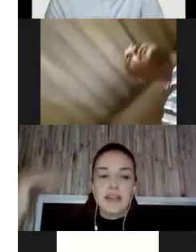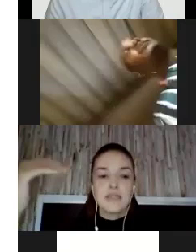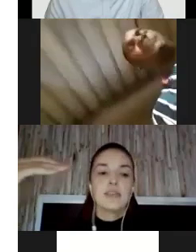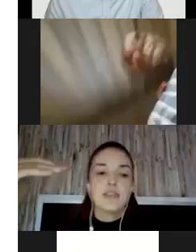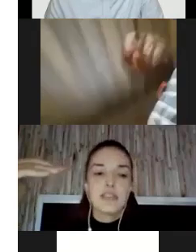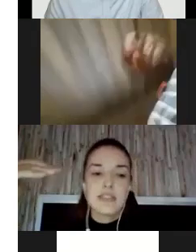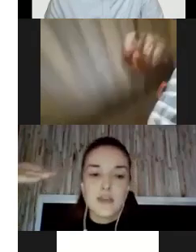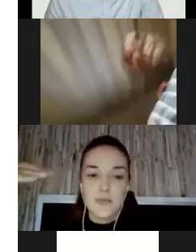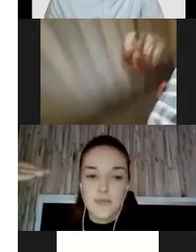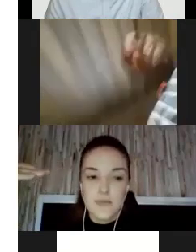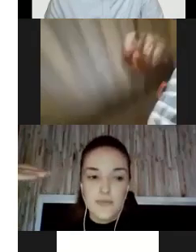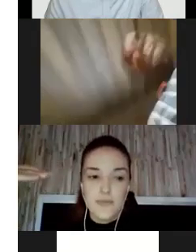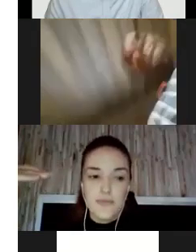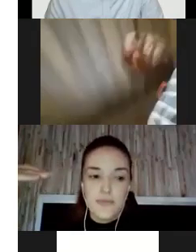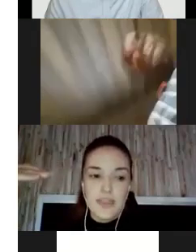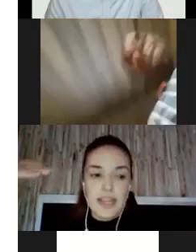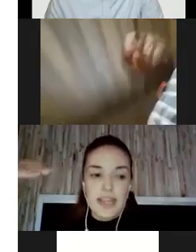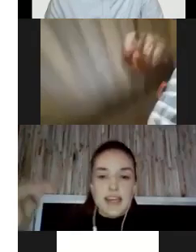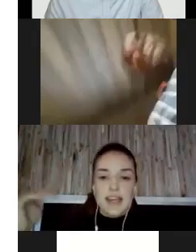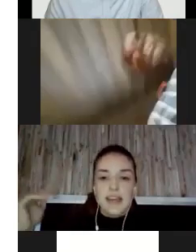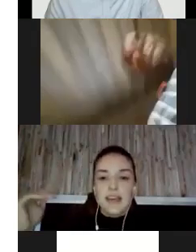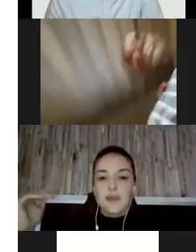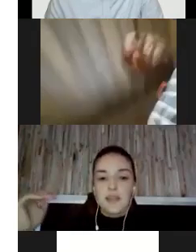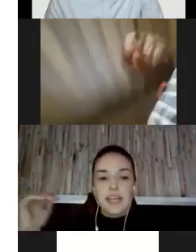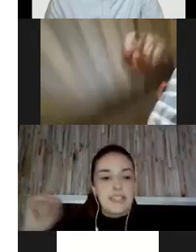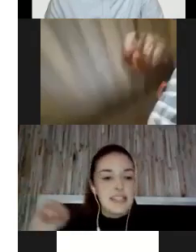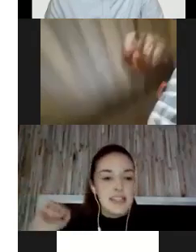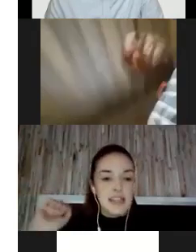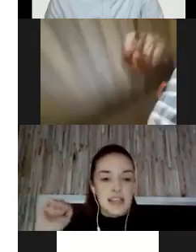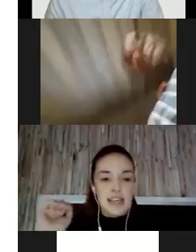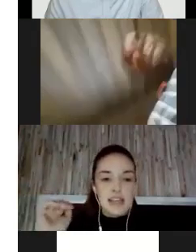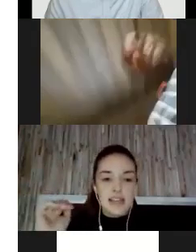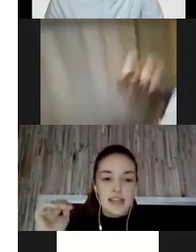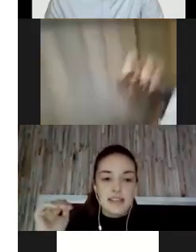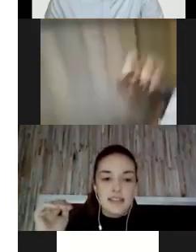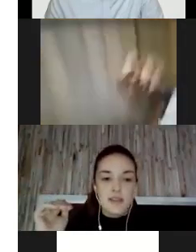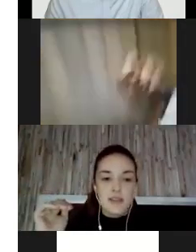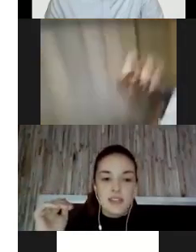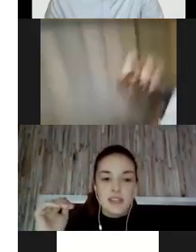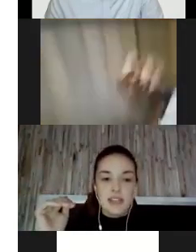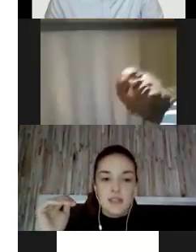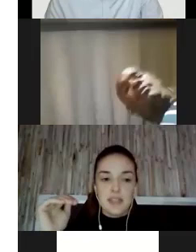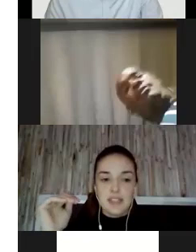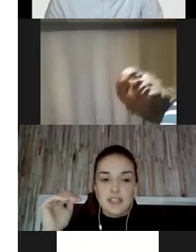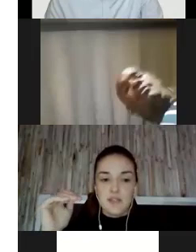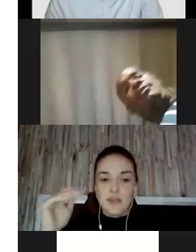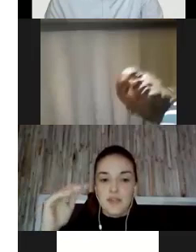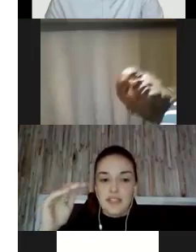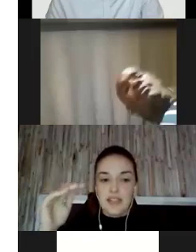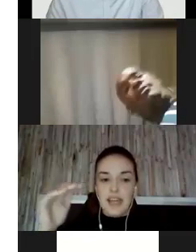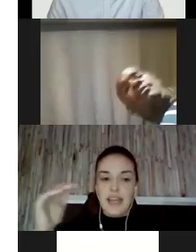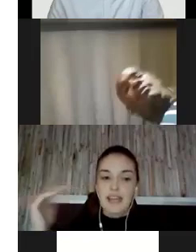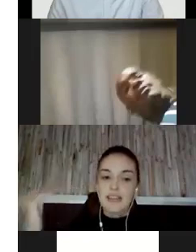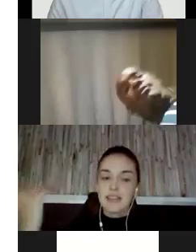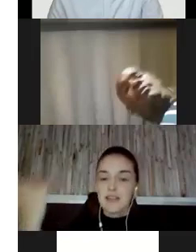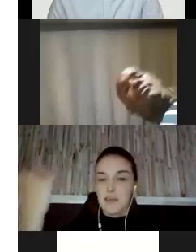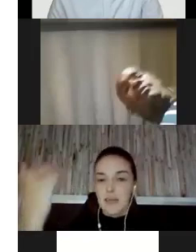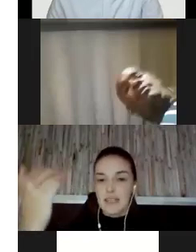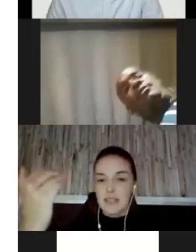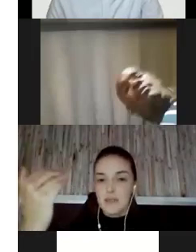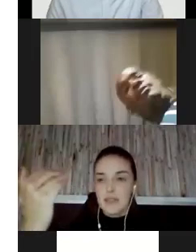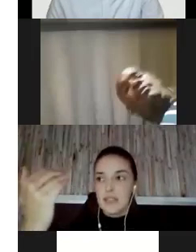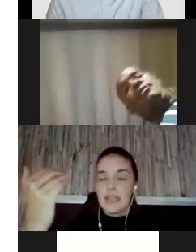de máxima transgressão. O TST, ele se encontra diretamente na superfície